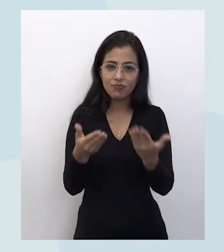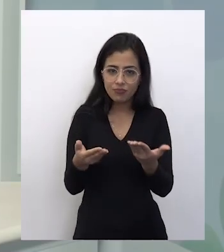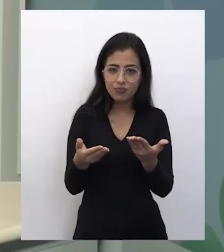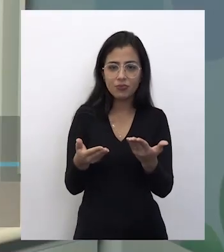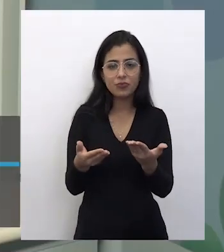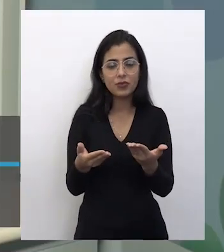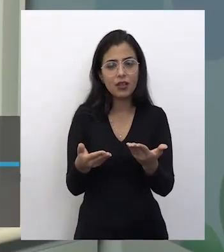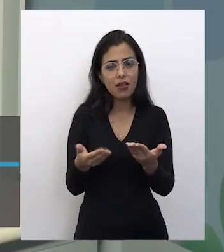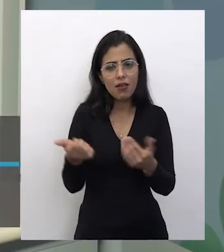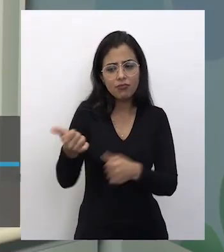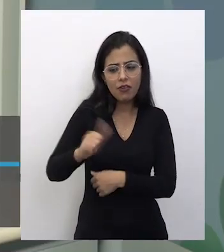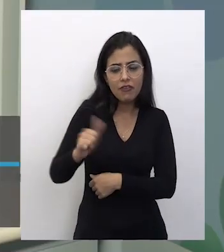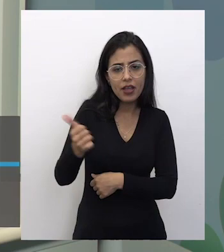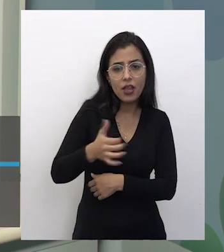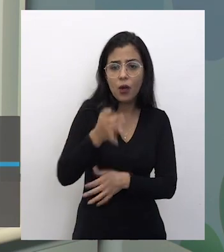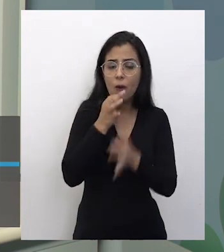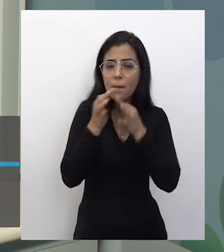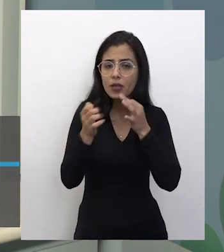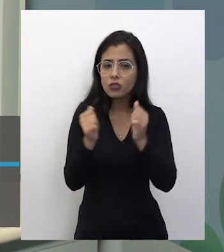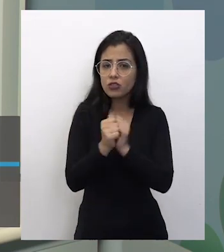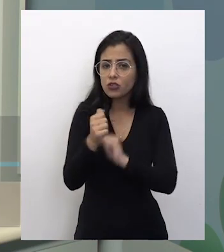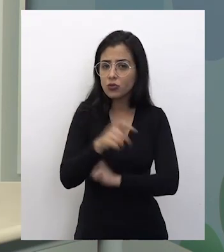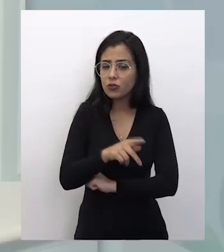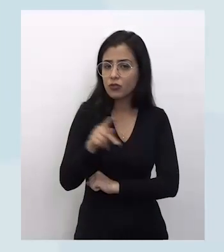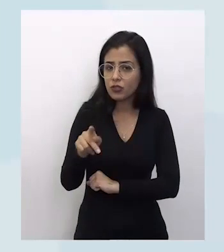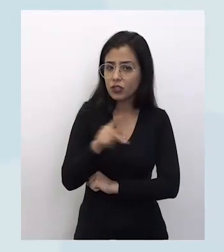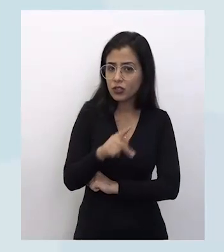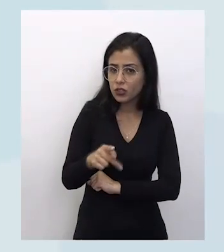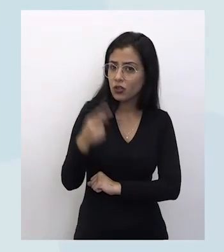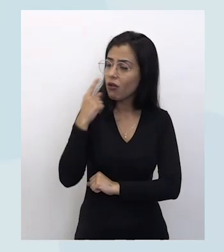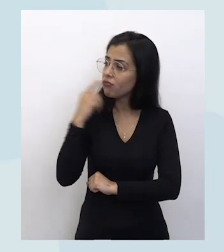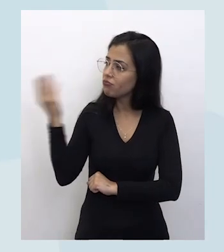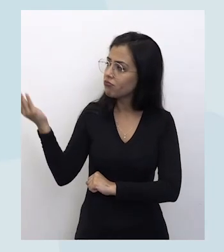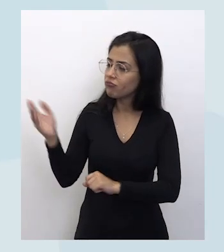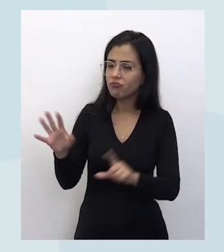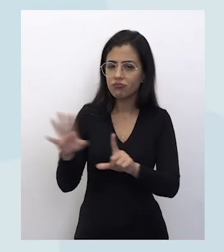aula, comente com o professor, faça sua campanha publicitária, coloca nas